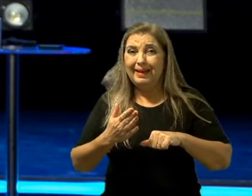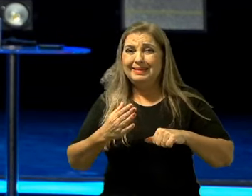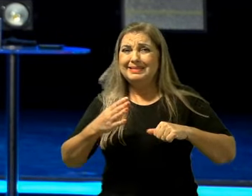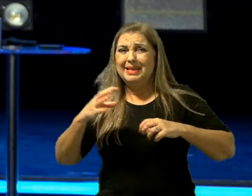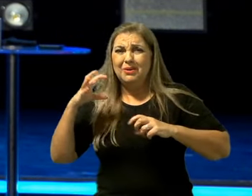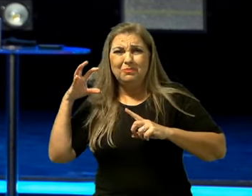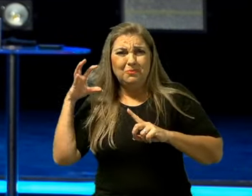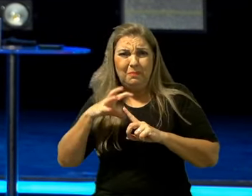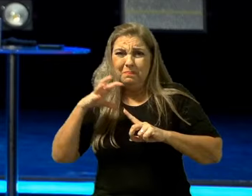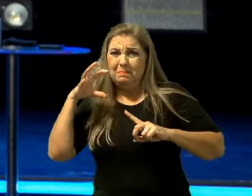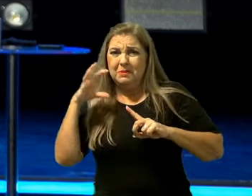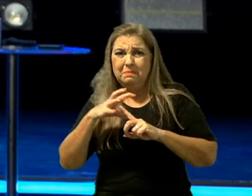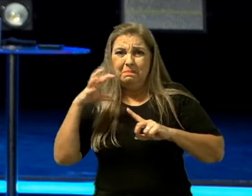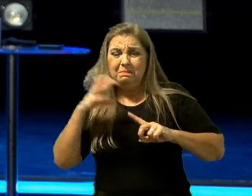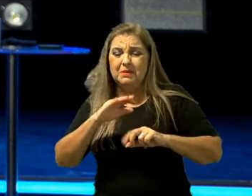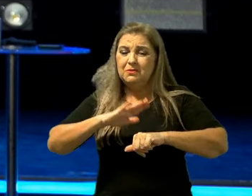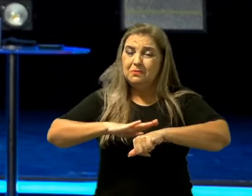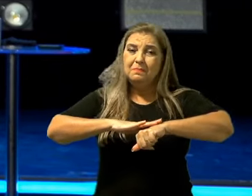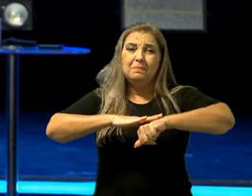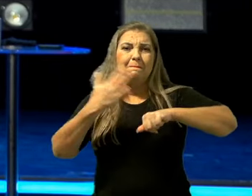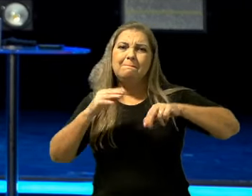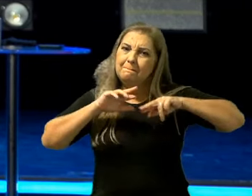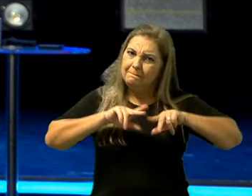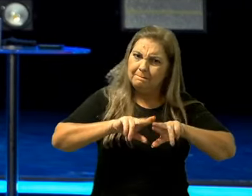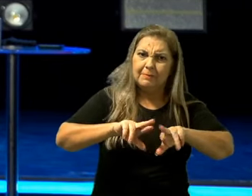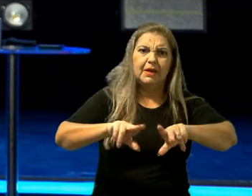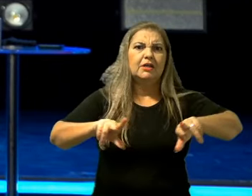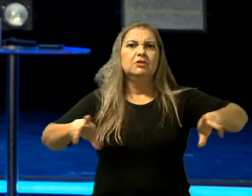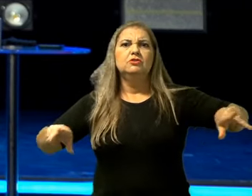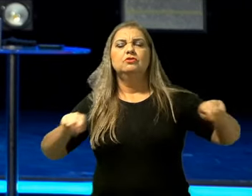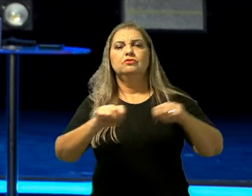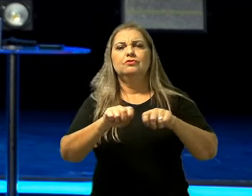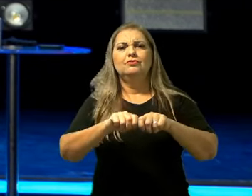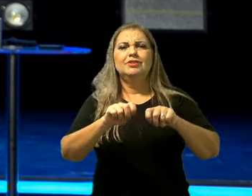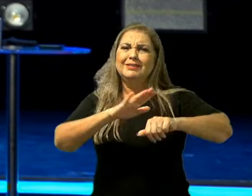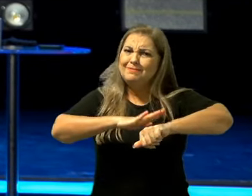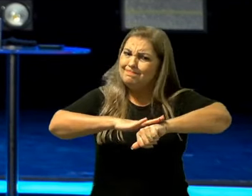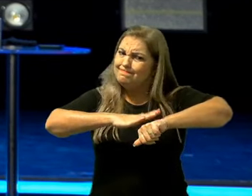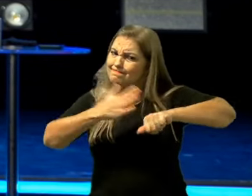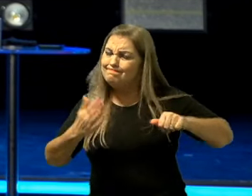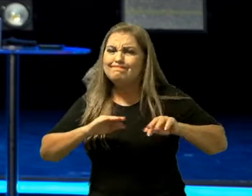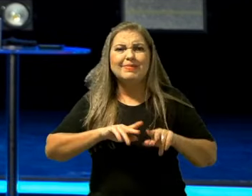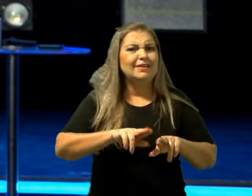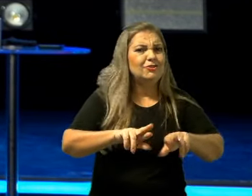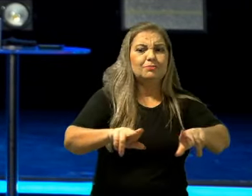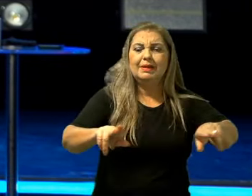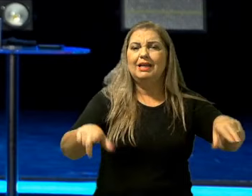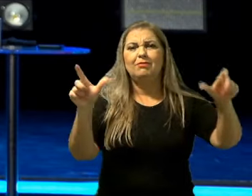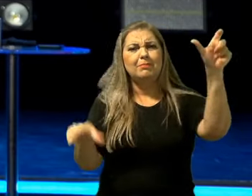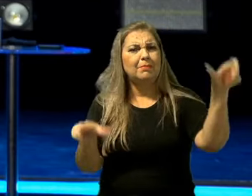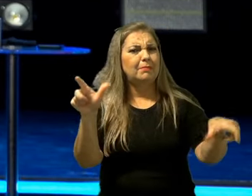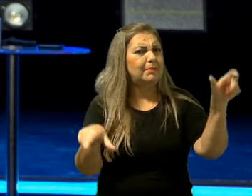oprimidos, mais numerosos se tornavam e mais se espalhavam.